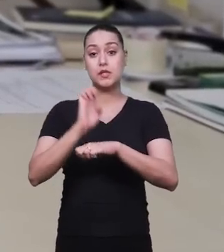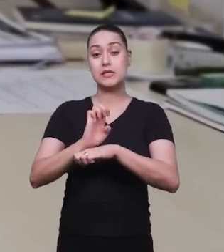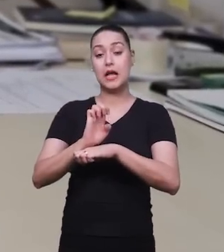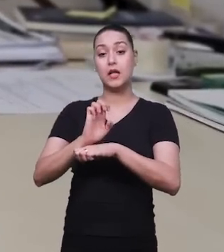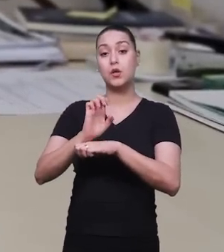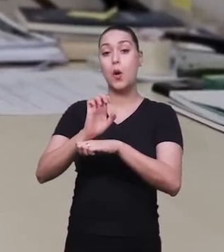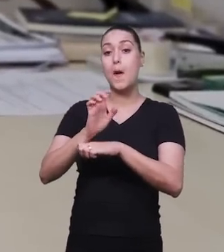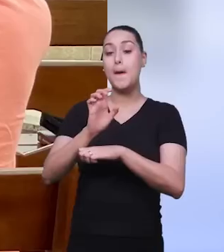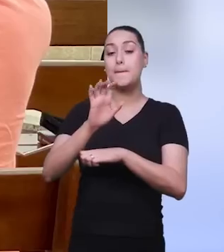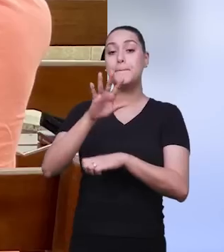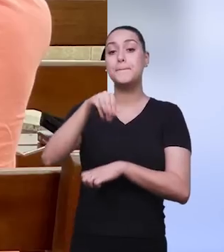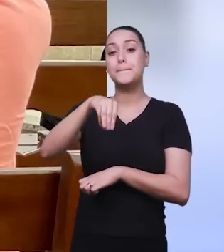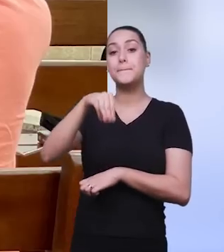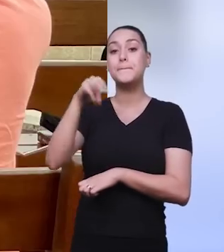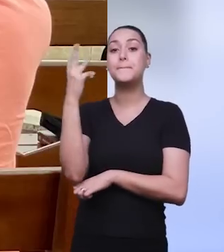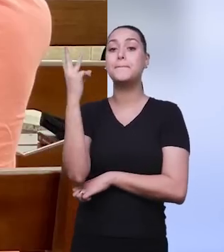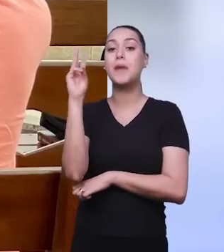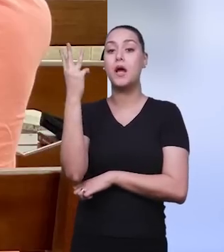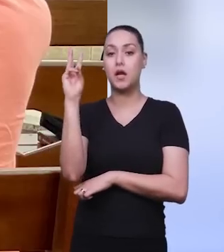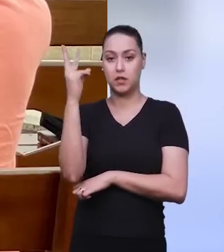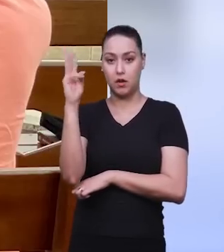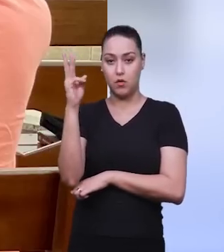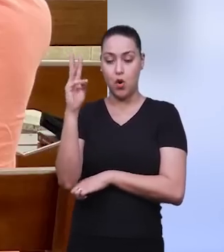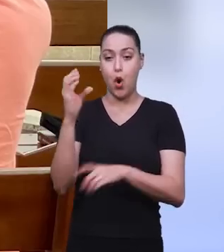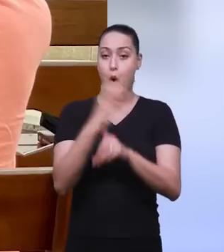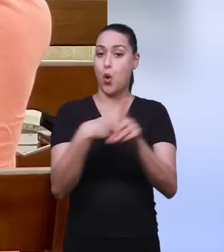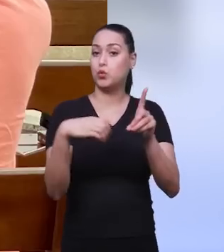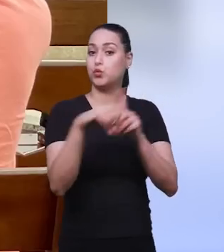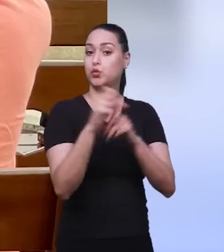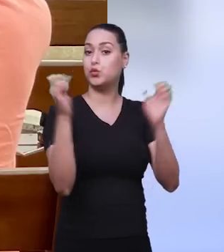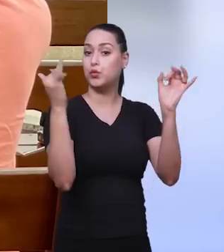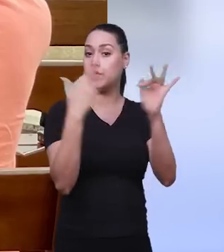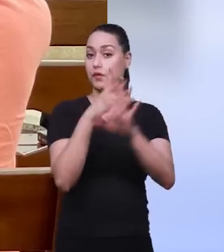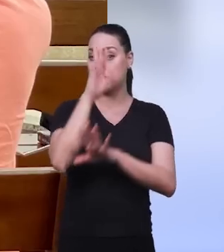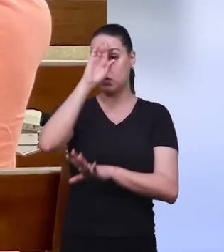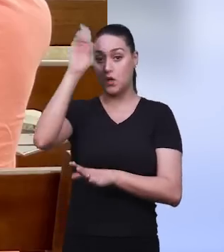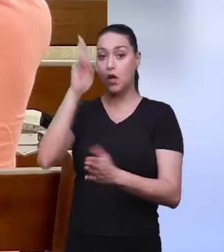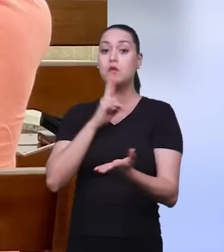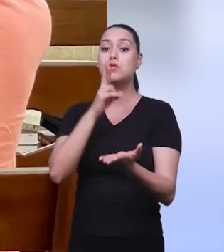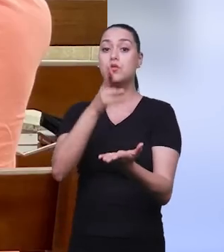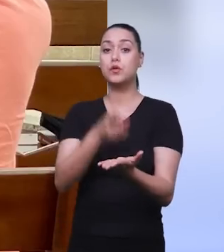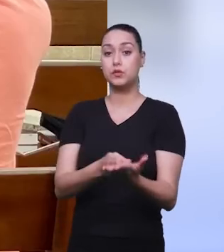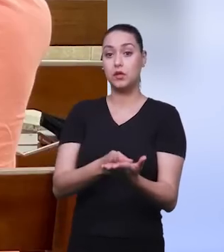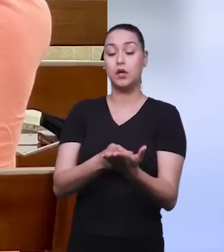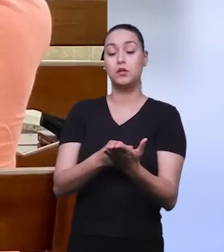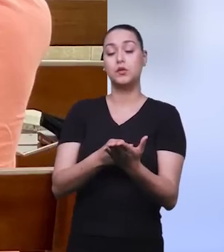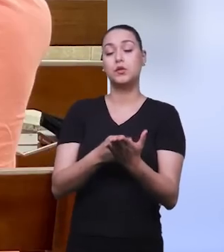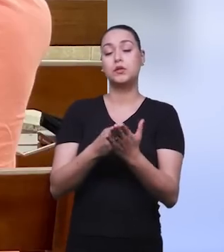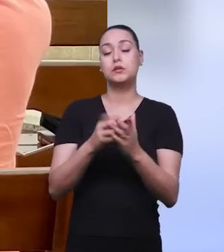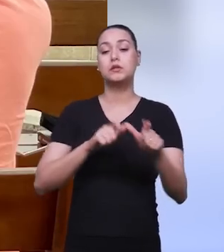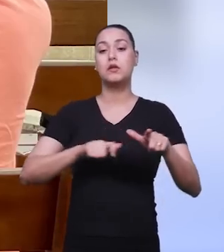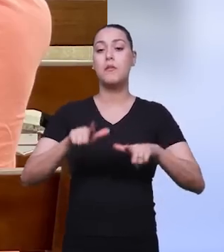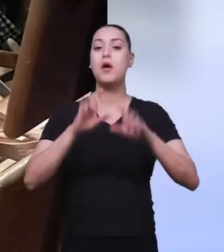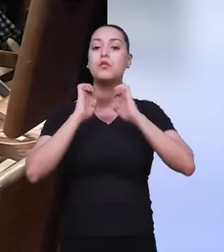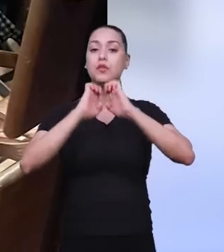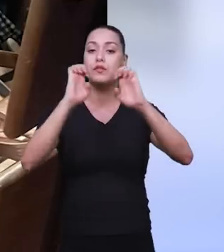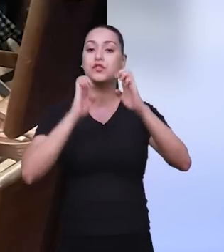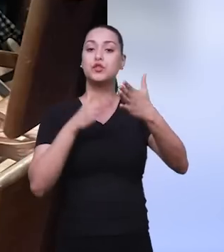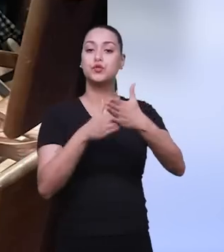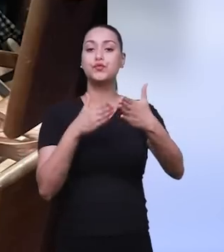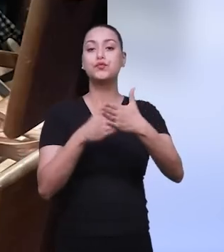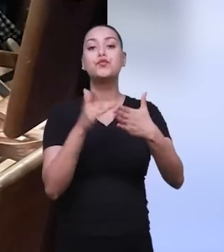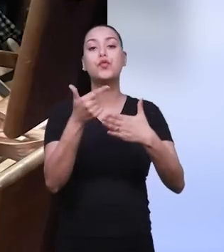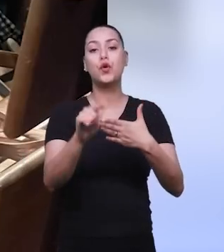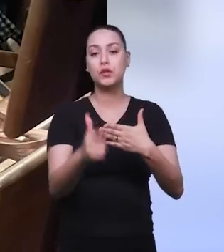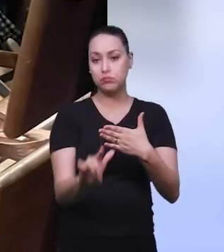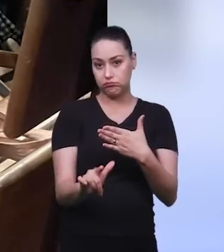estado do Maranhão. Por lá houve um culto de glorificação ao Senhor pelos resultados do trabalho Evangelho Sem Fronteiras,